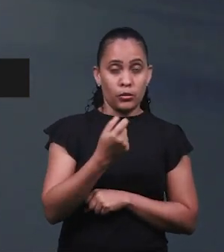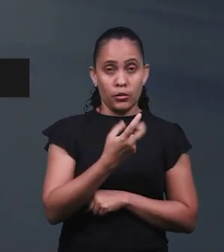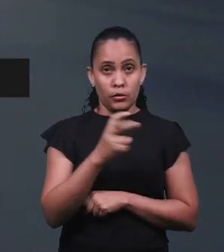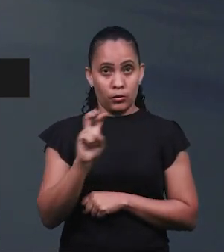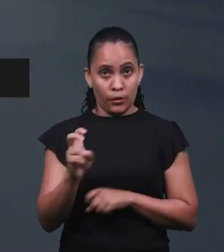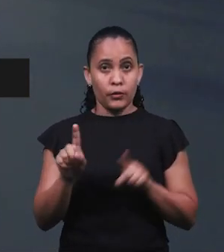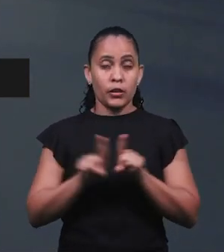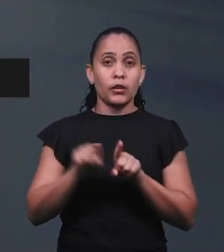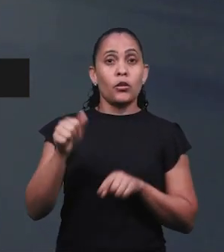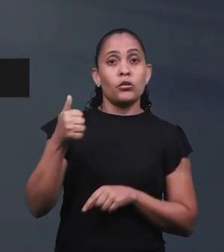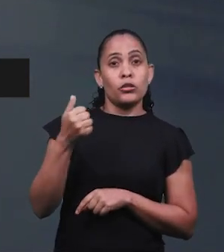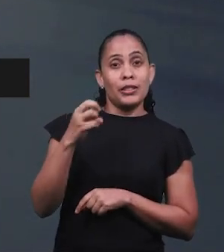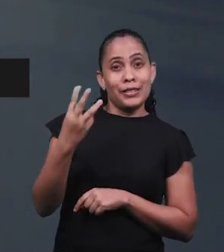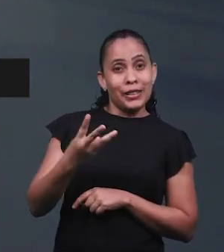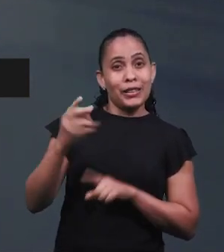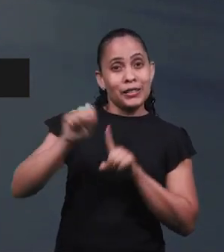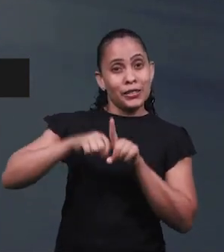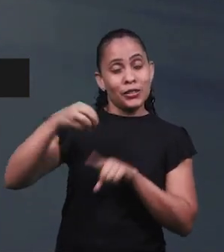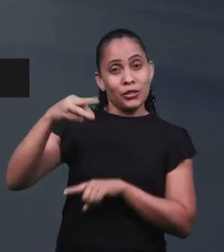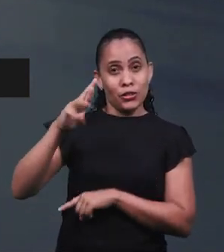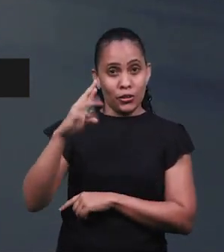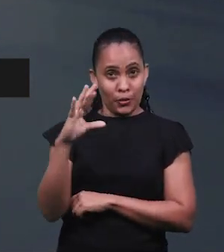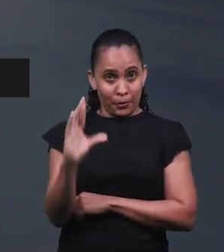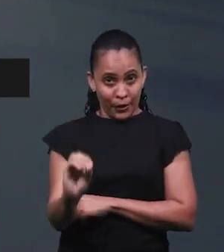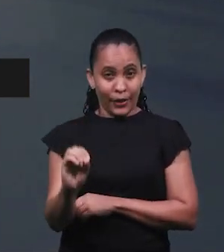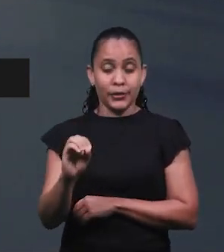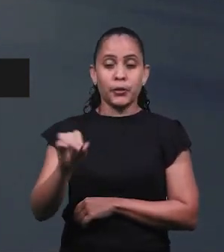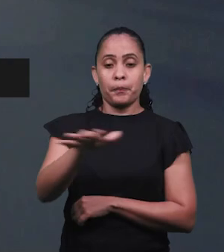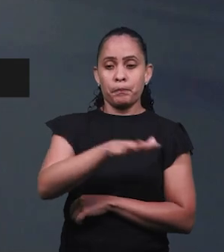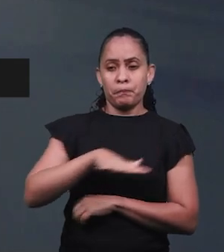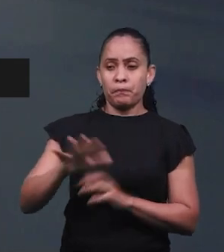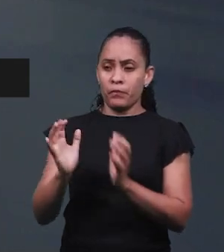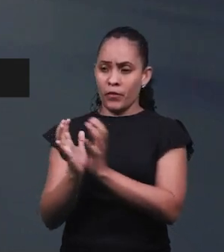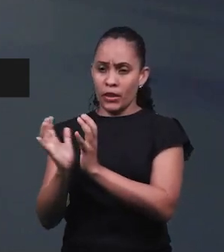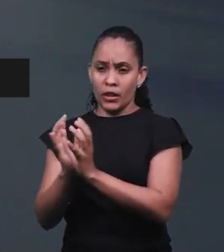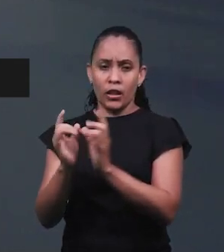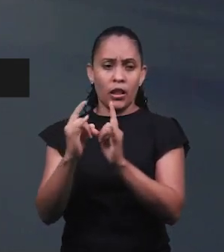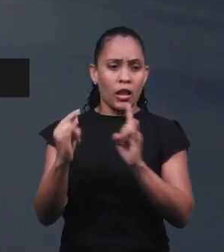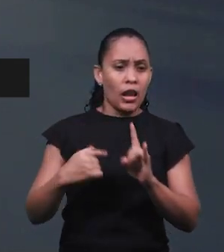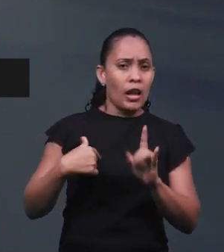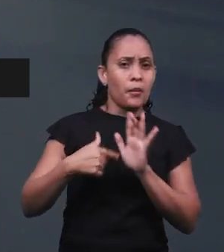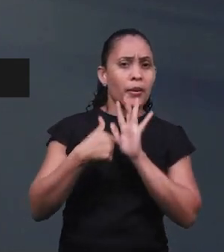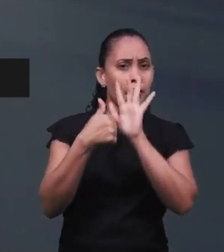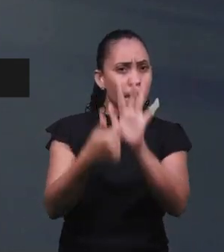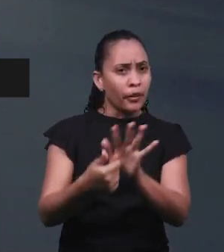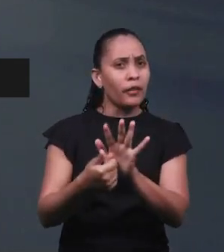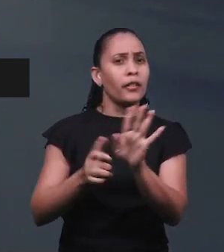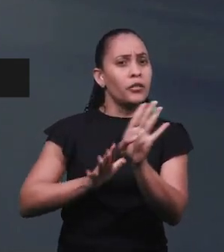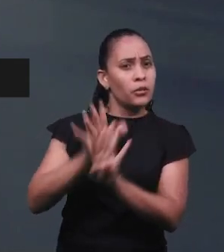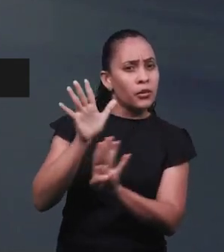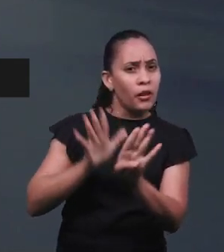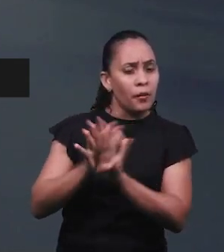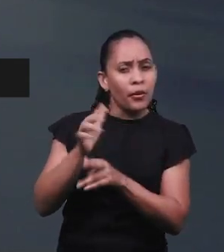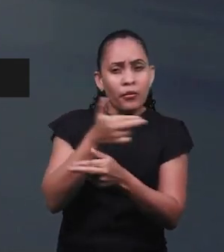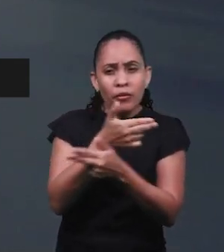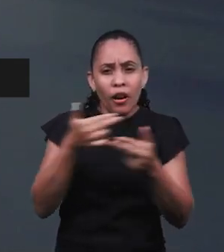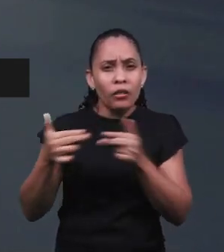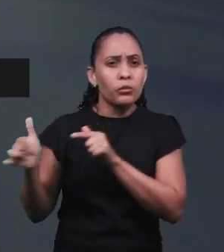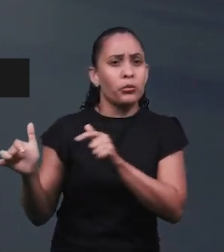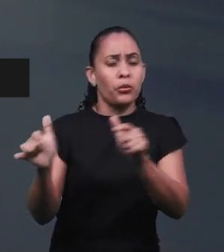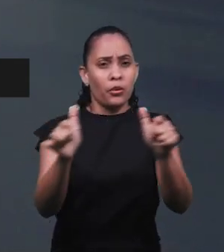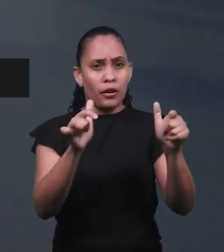13 de março, onde são montados estandes, há uma campanha em vários lugares do